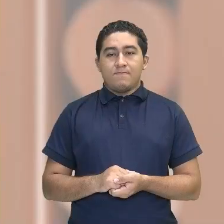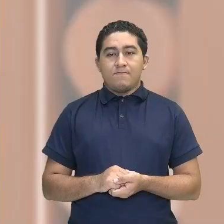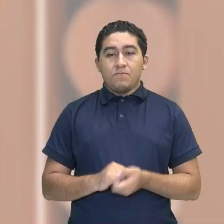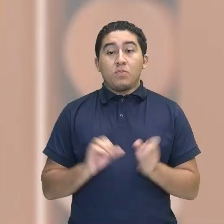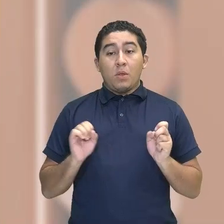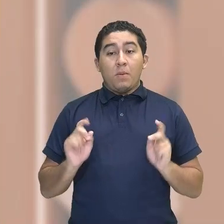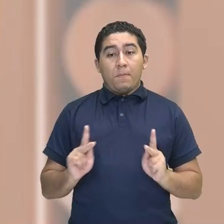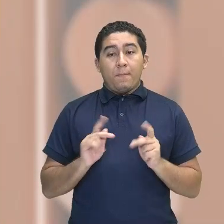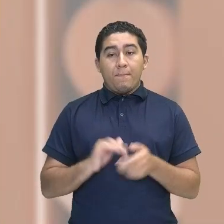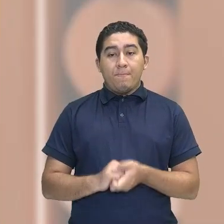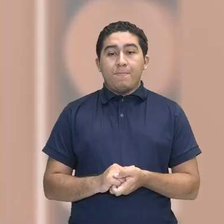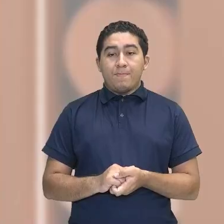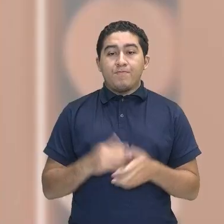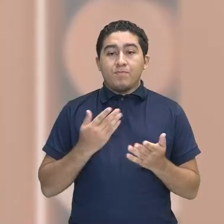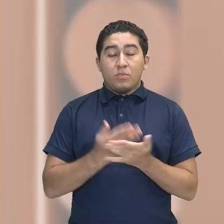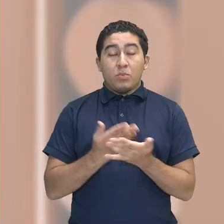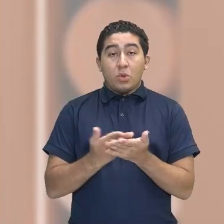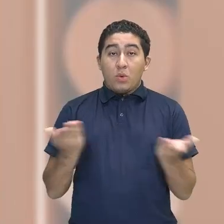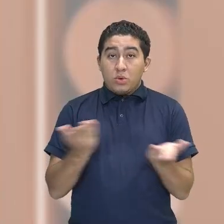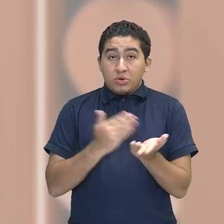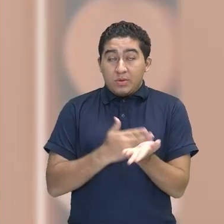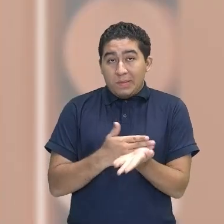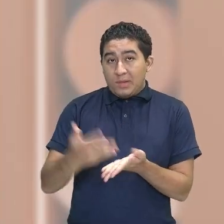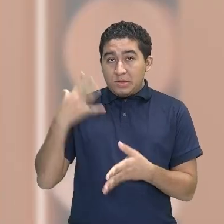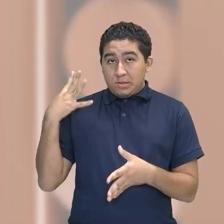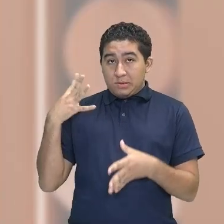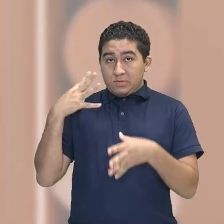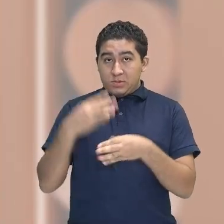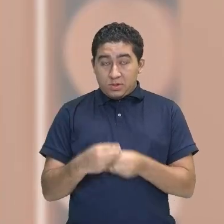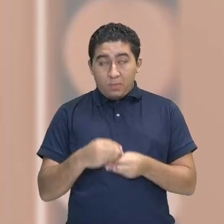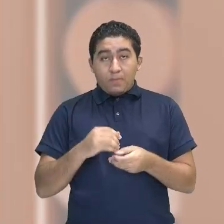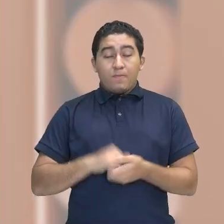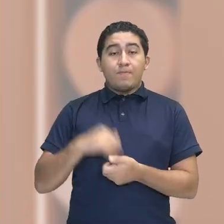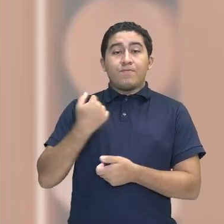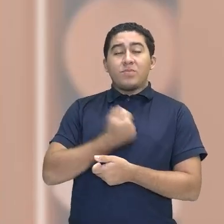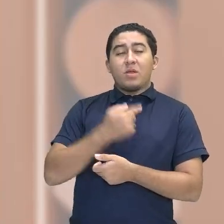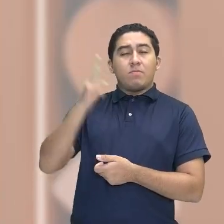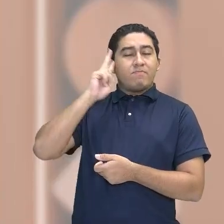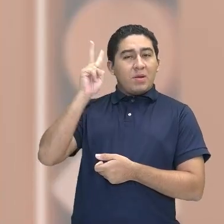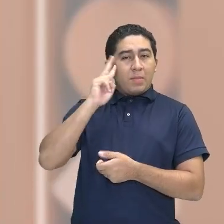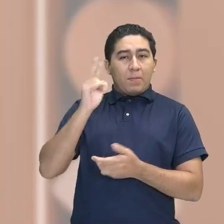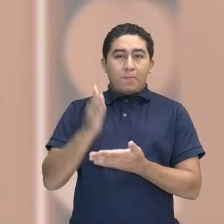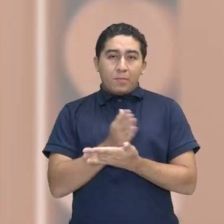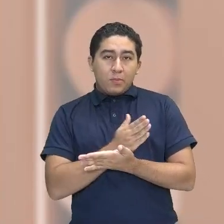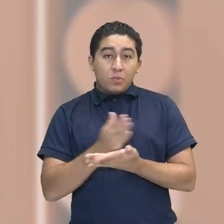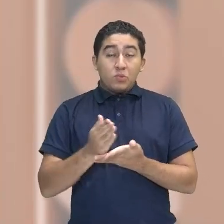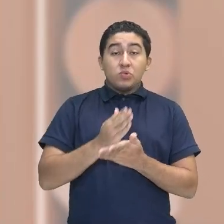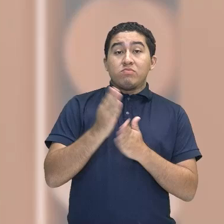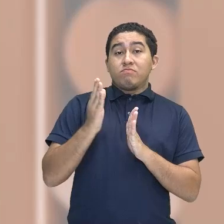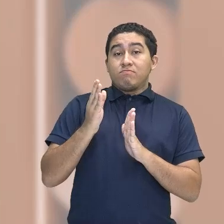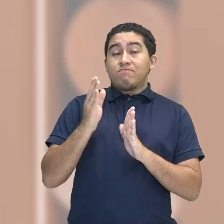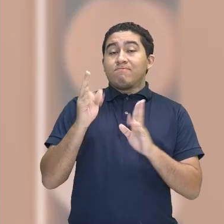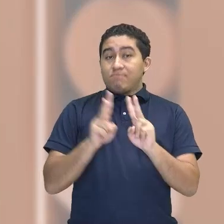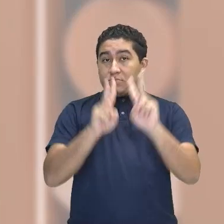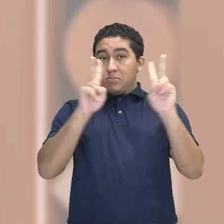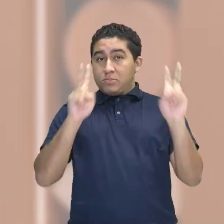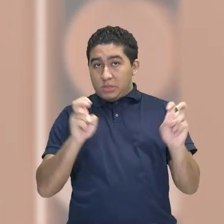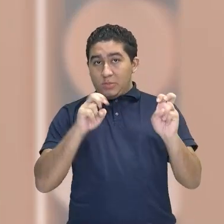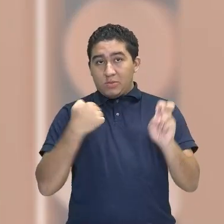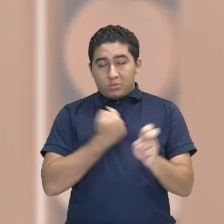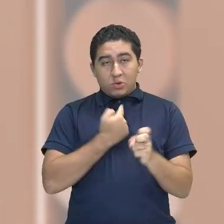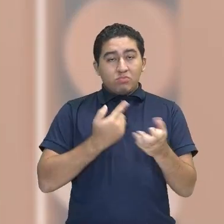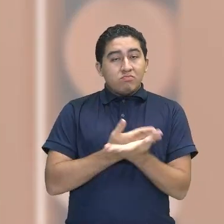Muito bem, então vamos iniciar a nossa revisão, né, onde nós vamos relembrar aí alguns pontos e nós falamos inicialmente sobre